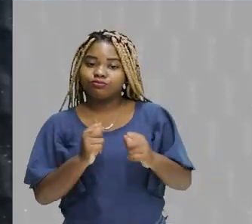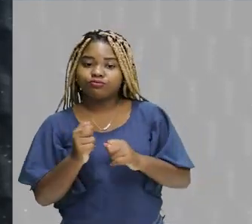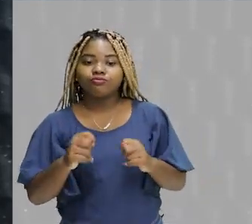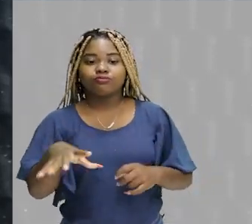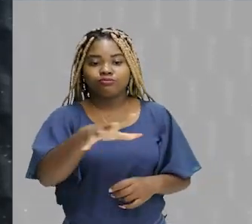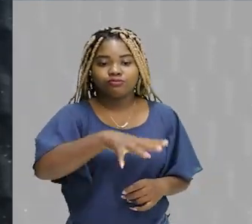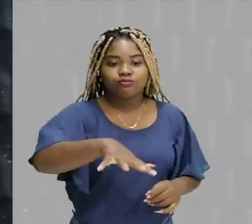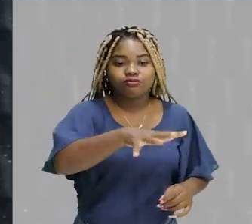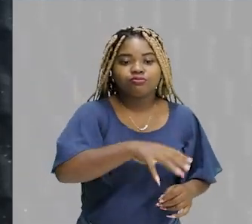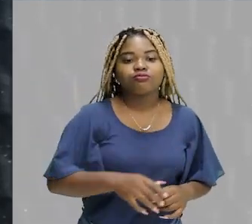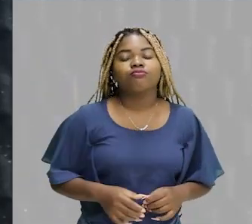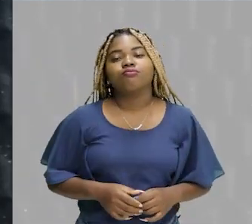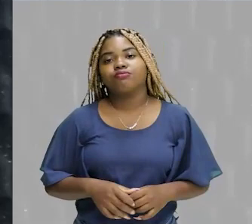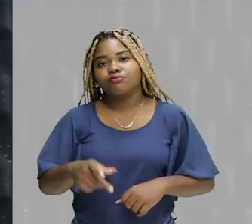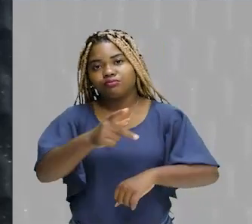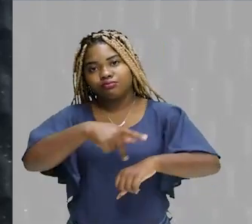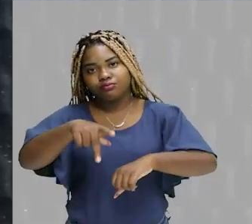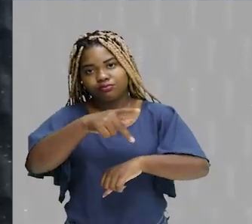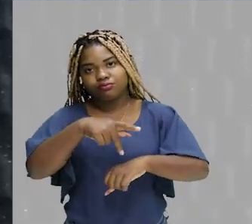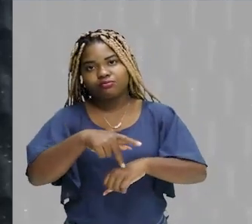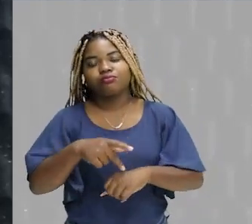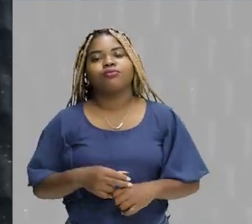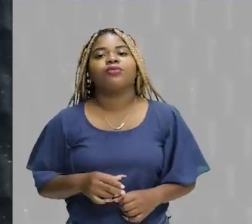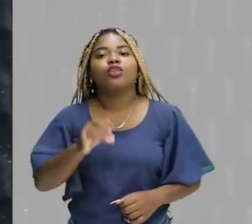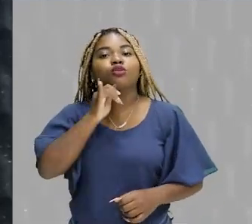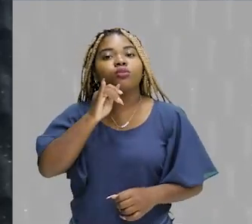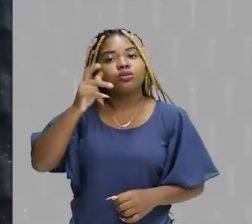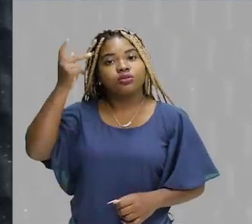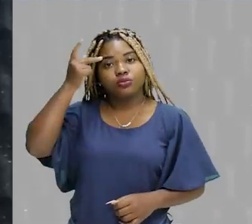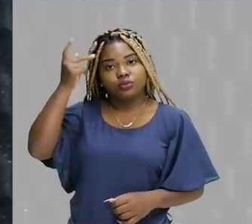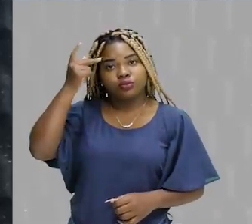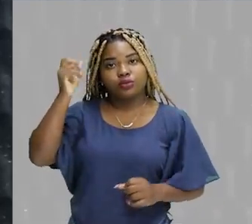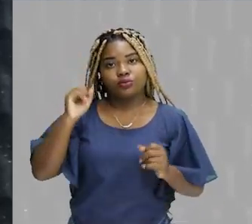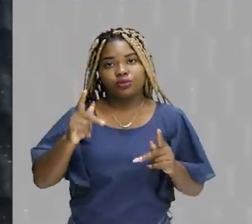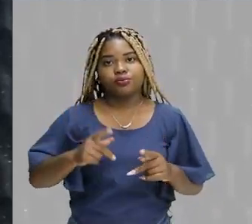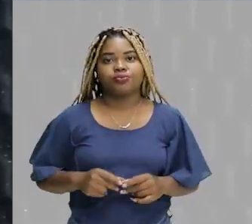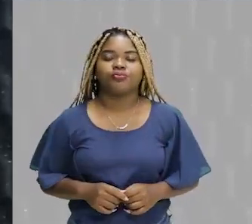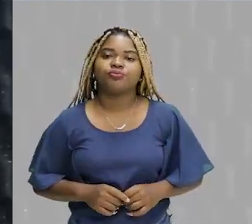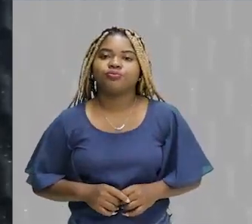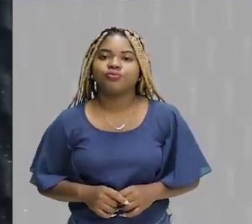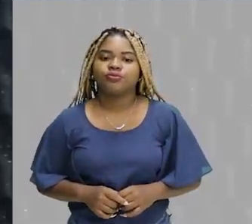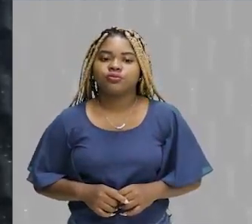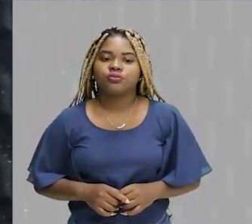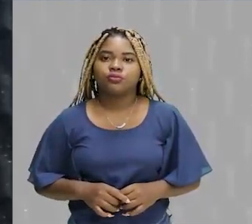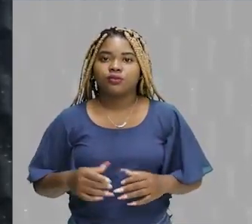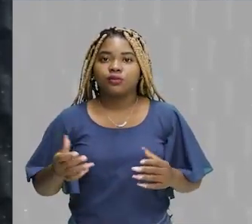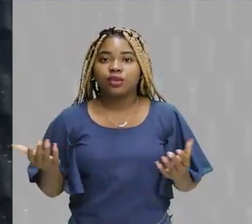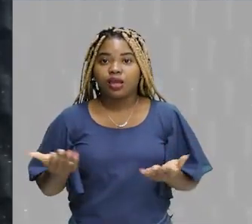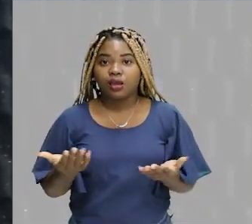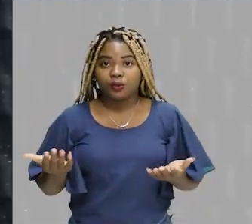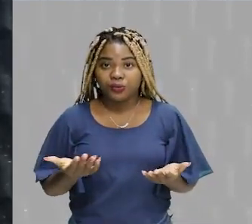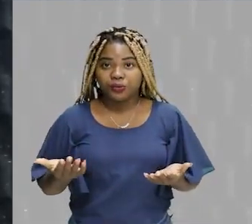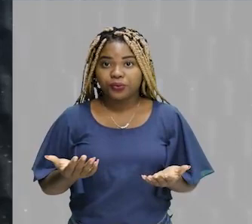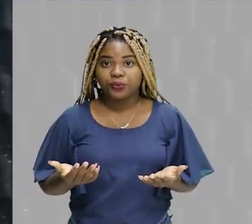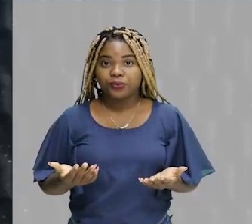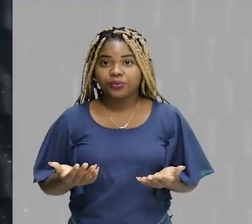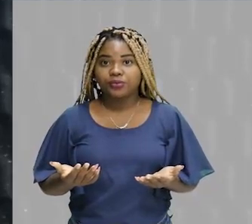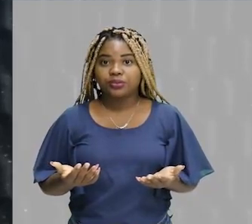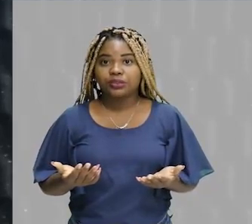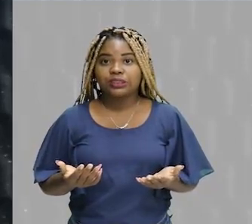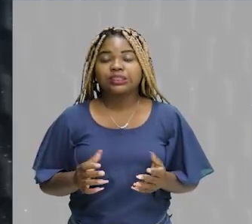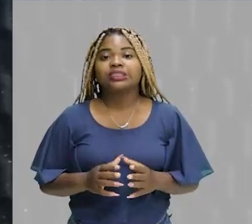regiões e ou países, né? Como o caso de São Paulo, que eu citei ainda há pouco. Bom, agora a gente vai fechar a aula e agora eu peço que